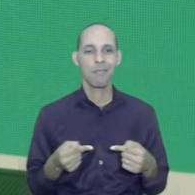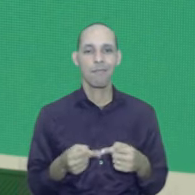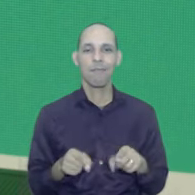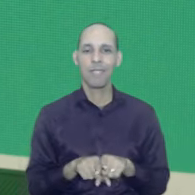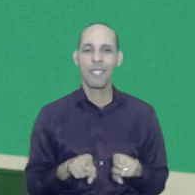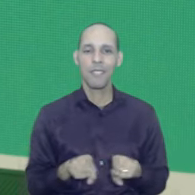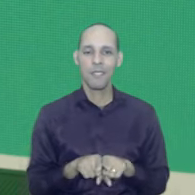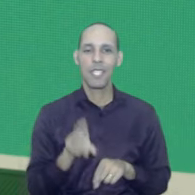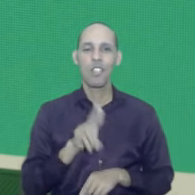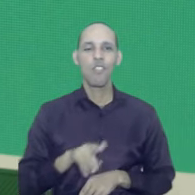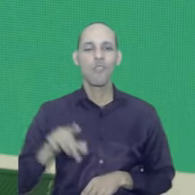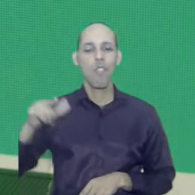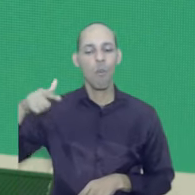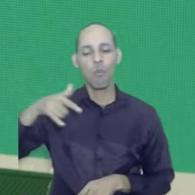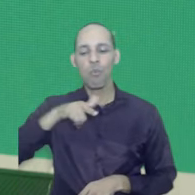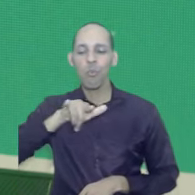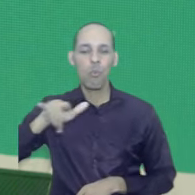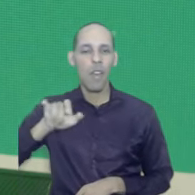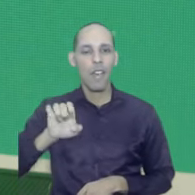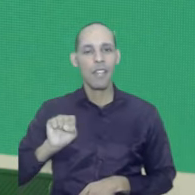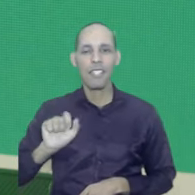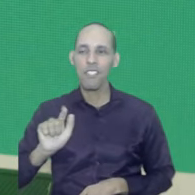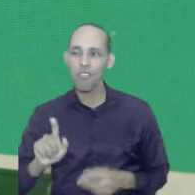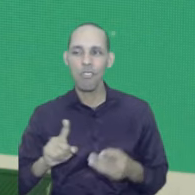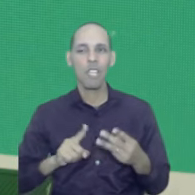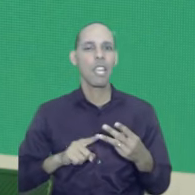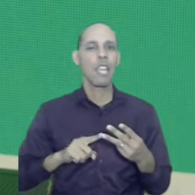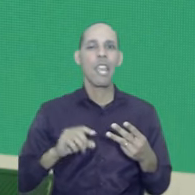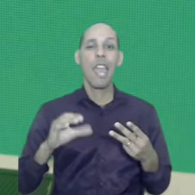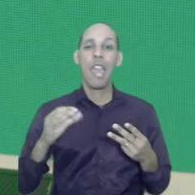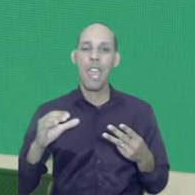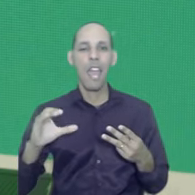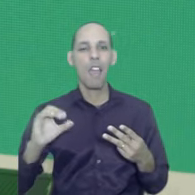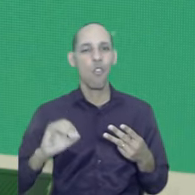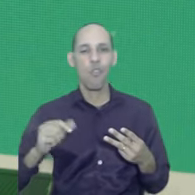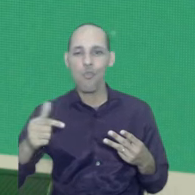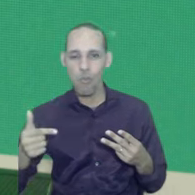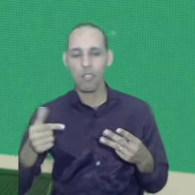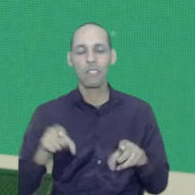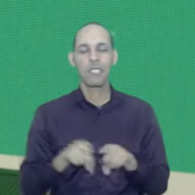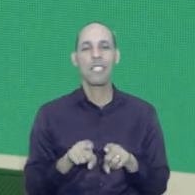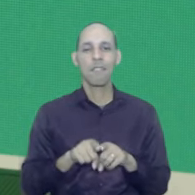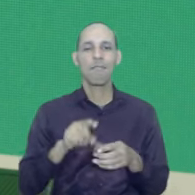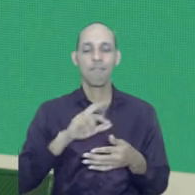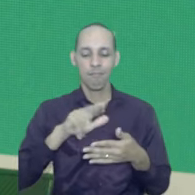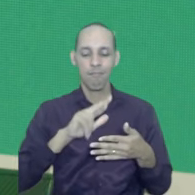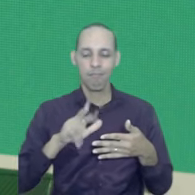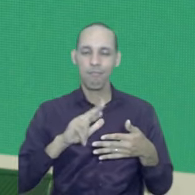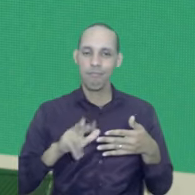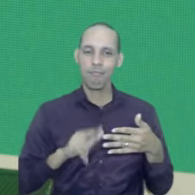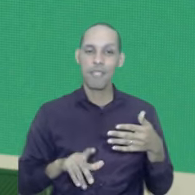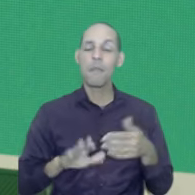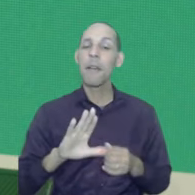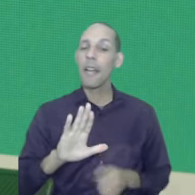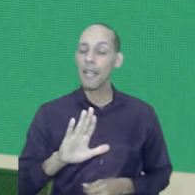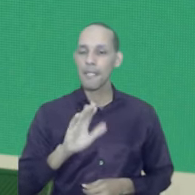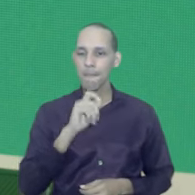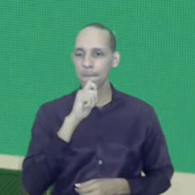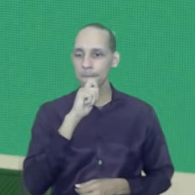utilização de drones de isg de crédito de carbono até a gente citou por aqui né eh mas